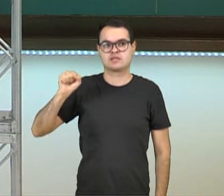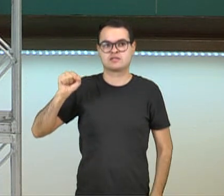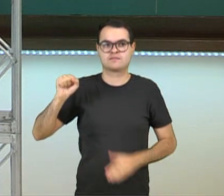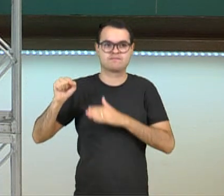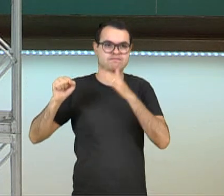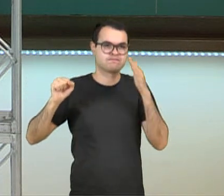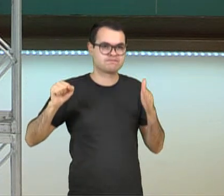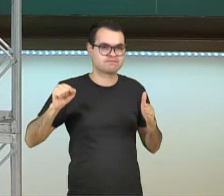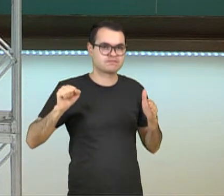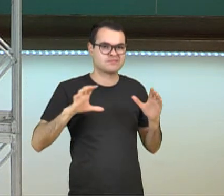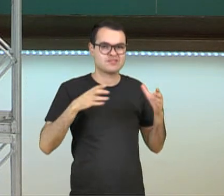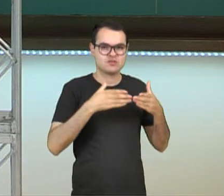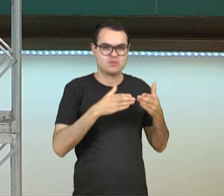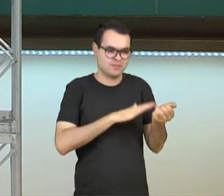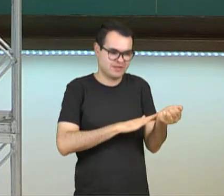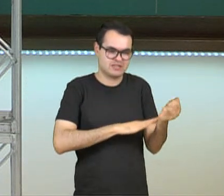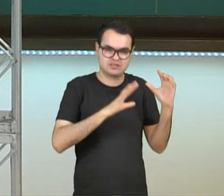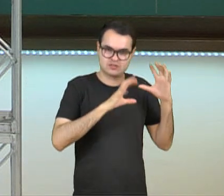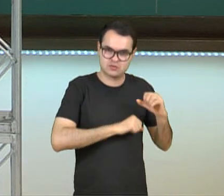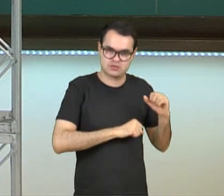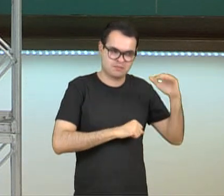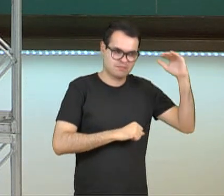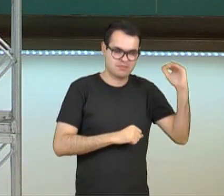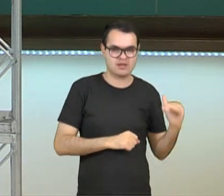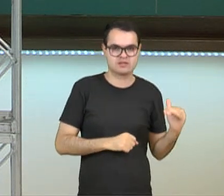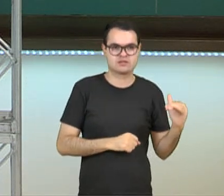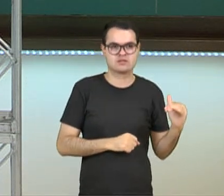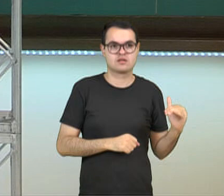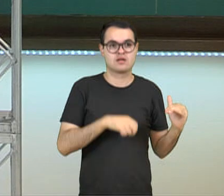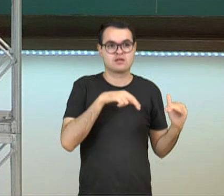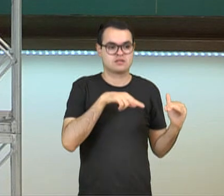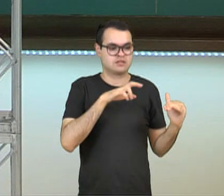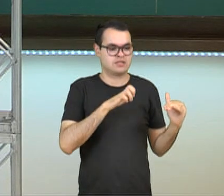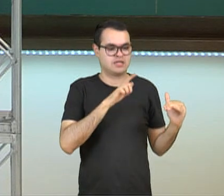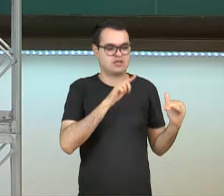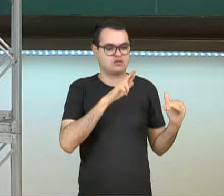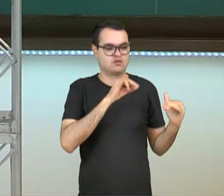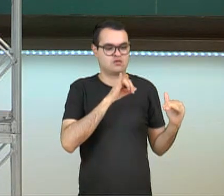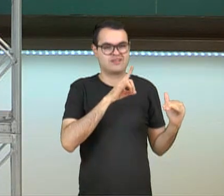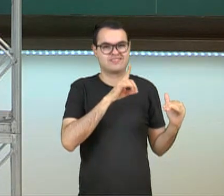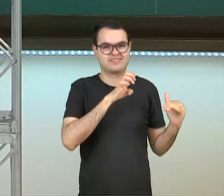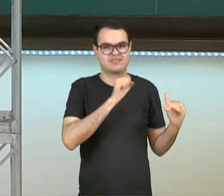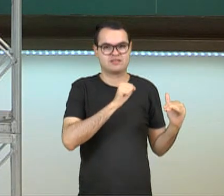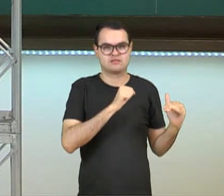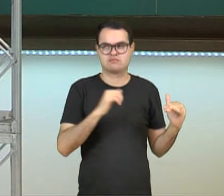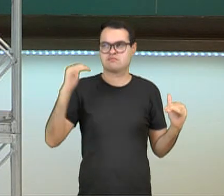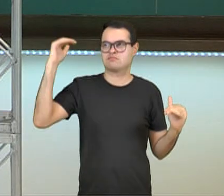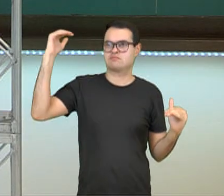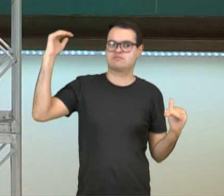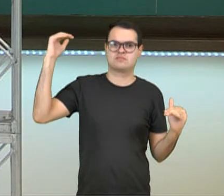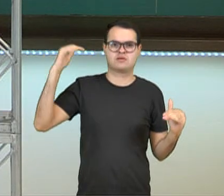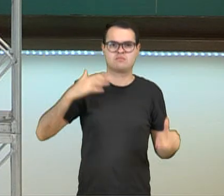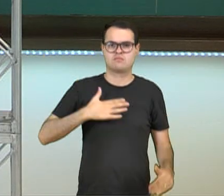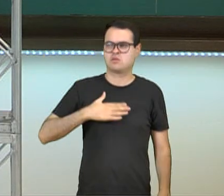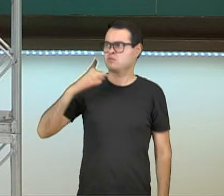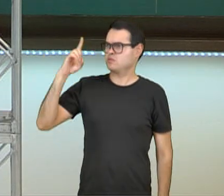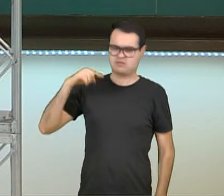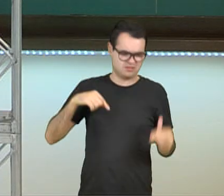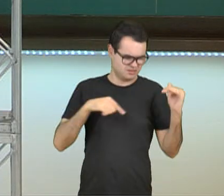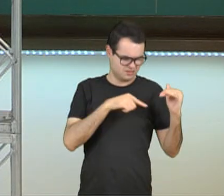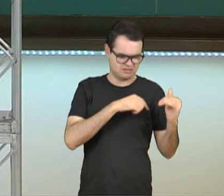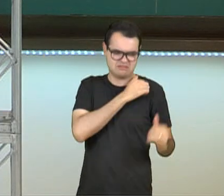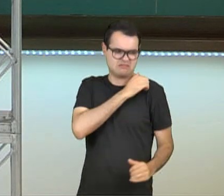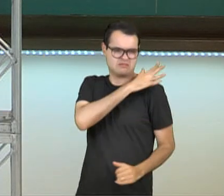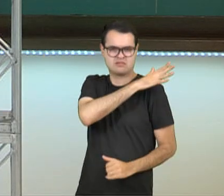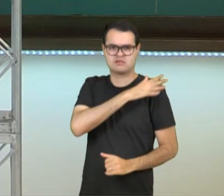os hutus, com pele mais escura e mais baixos, nos negroides. Meu Deus, professora, que racismo.